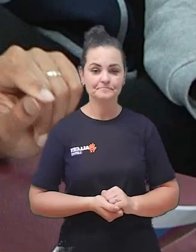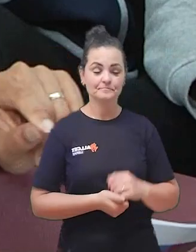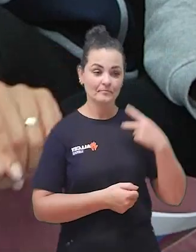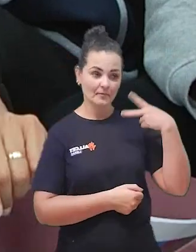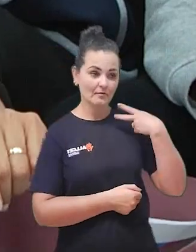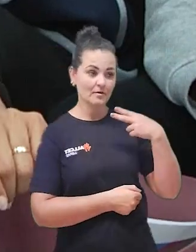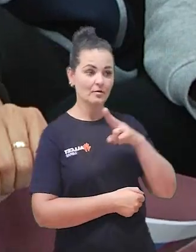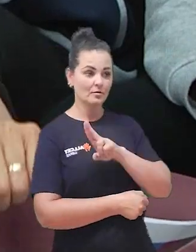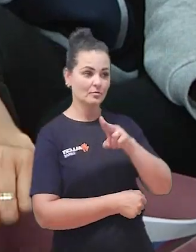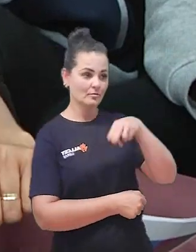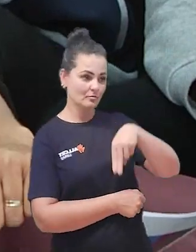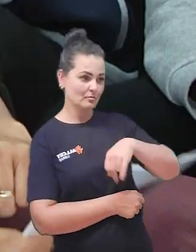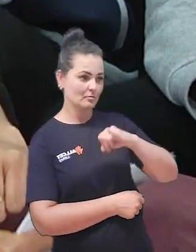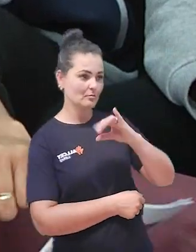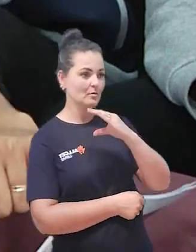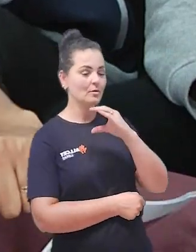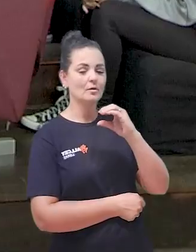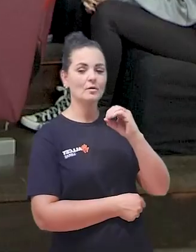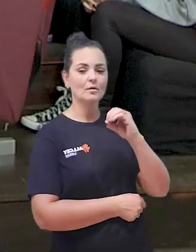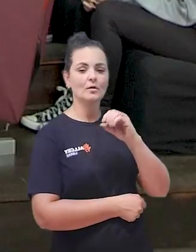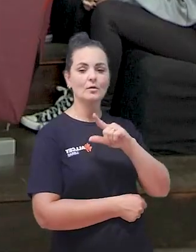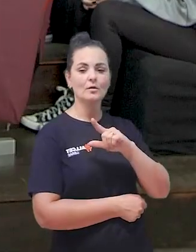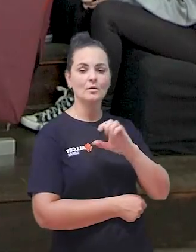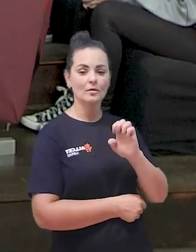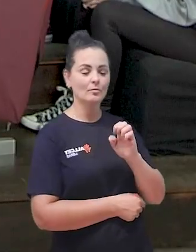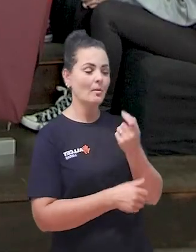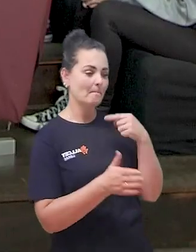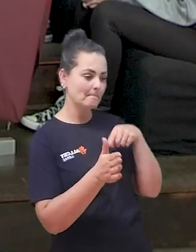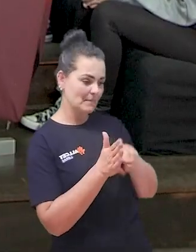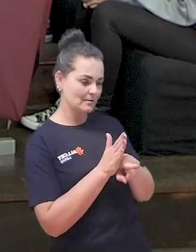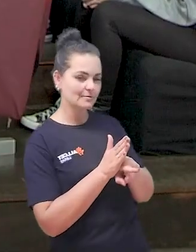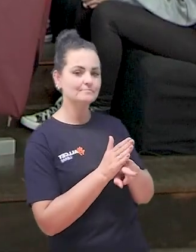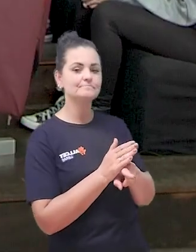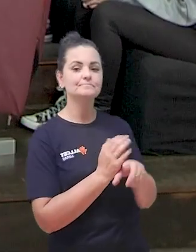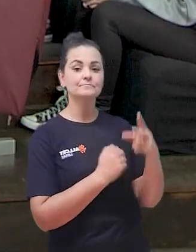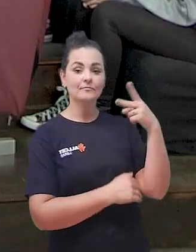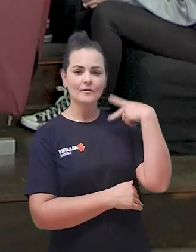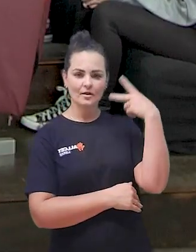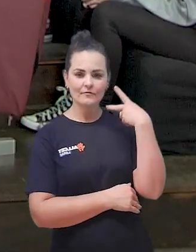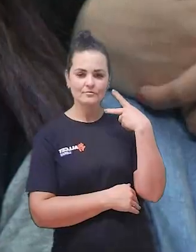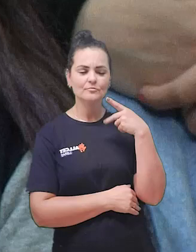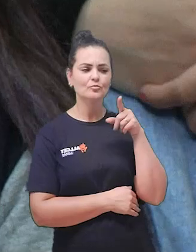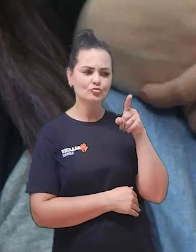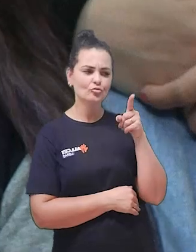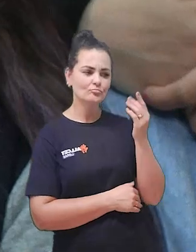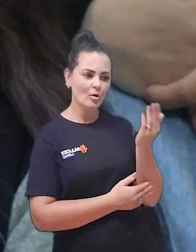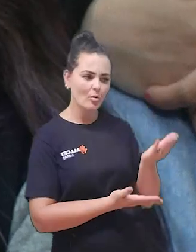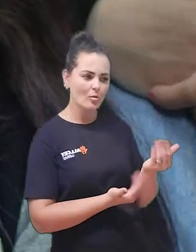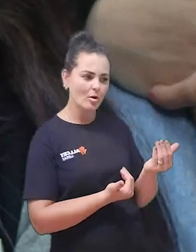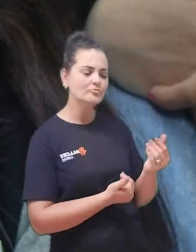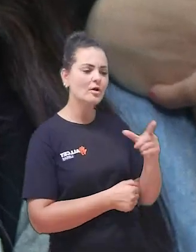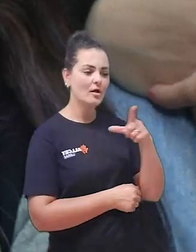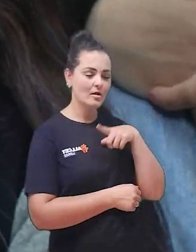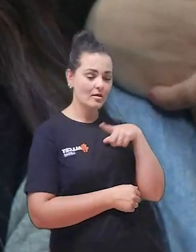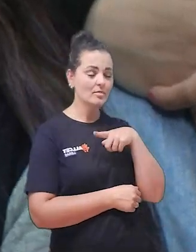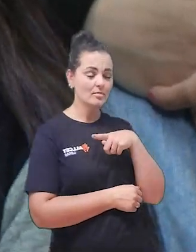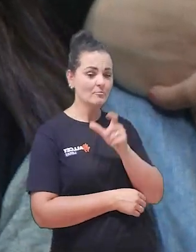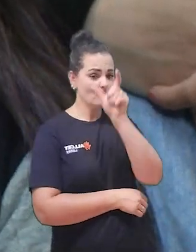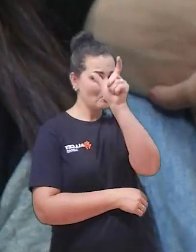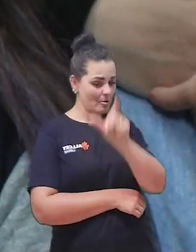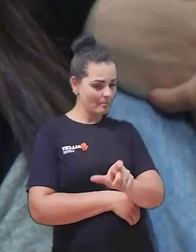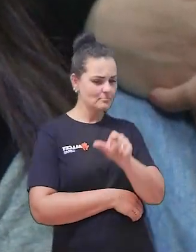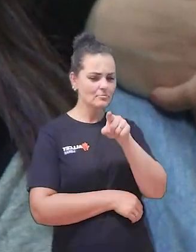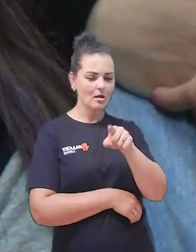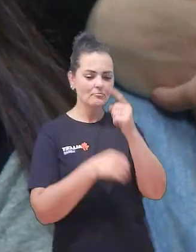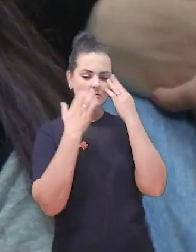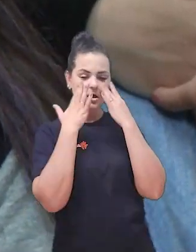está preparada para fazer uma pergunta. Vereador, o senhor, quando jovem, teve alguma pessoa que o inspirou para